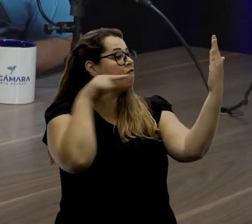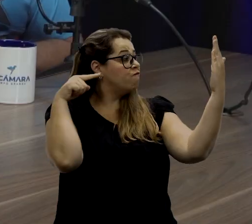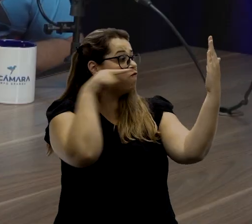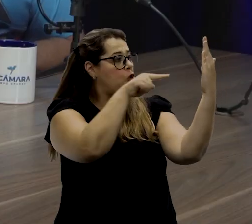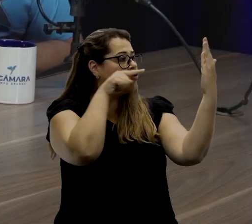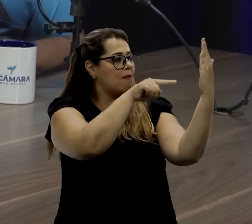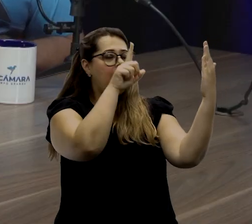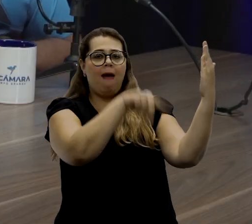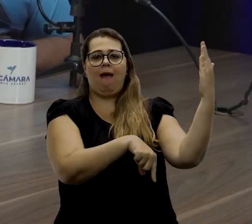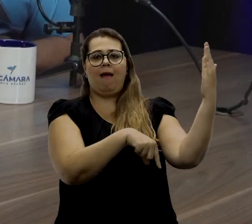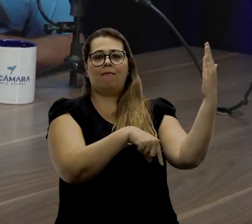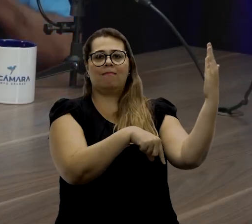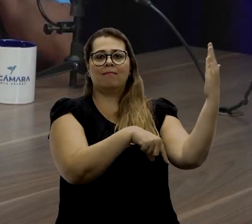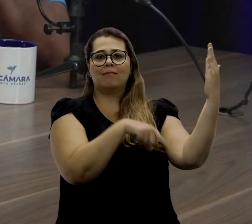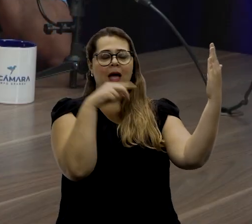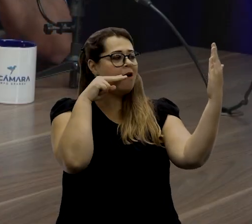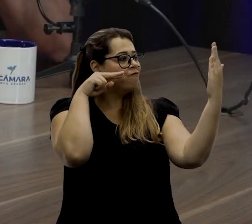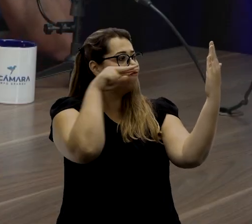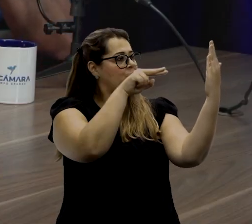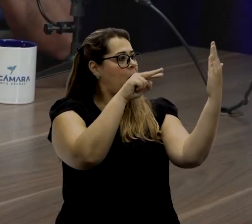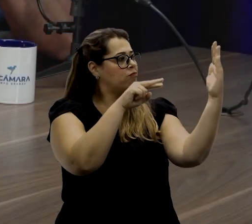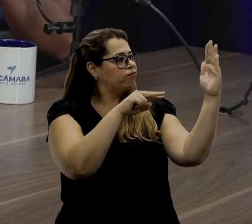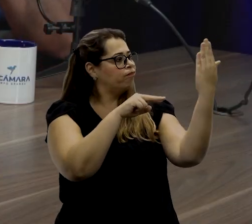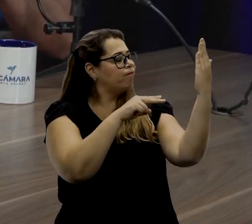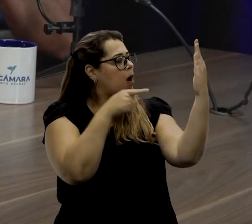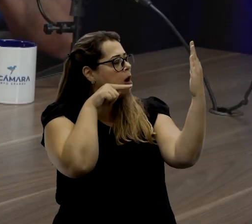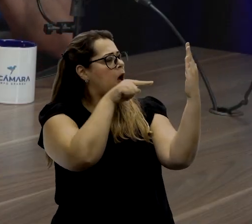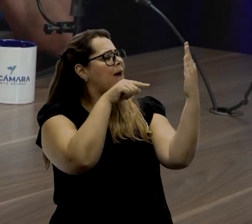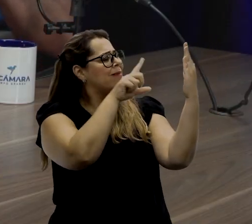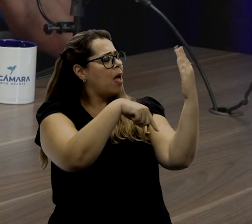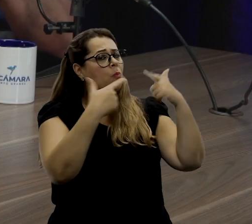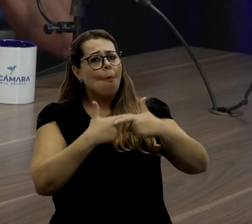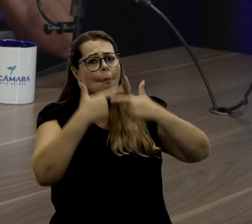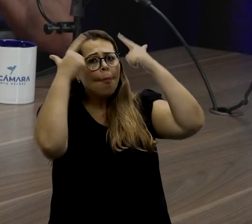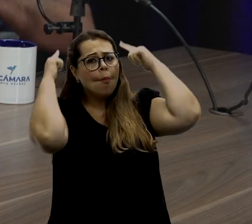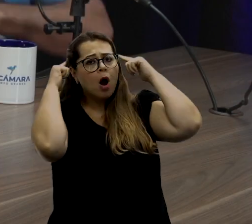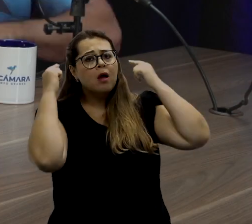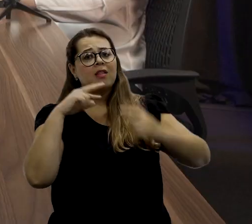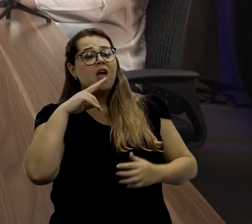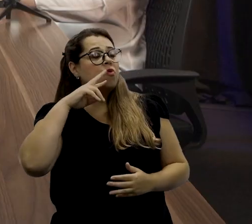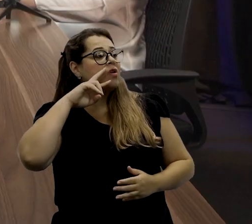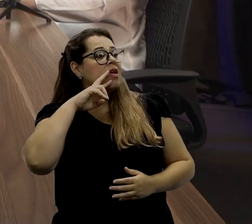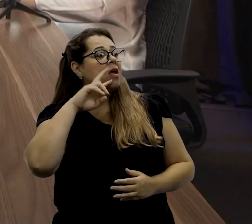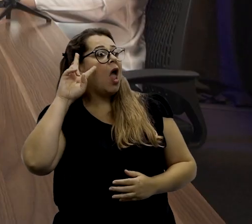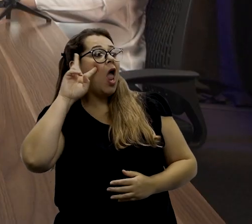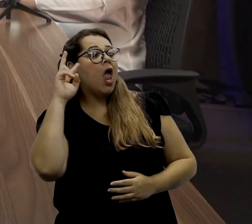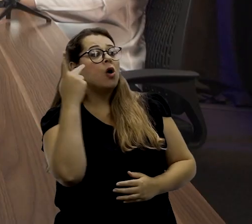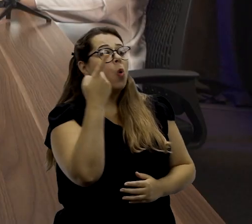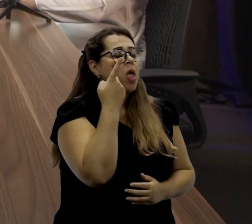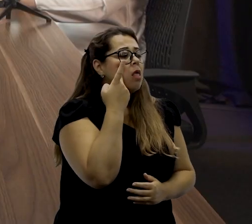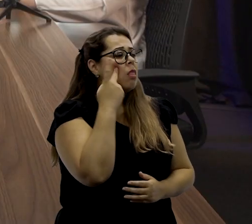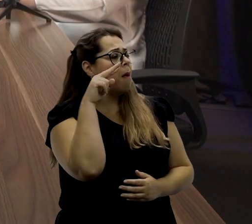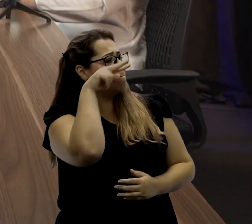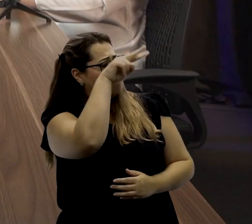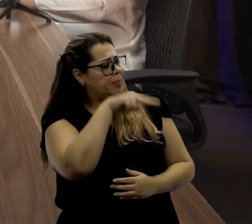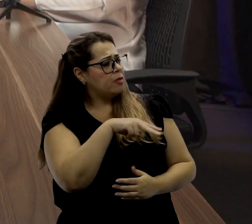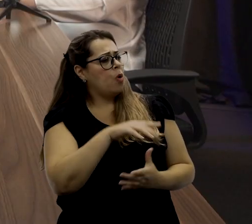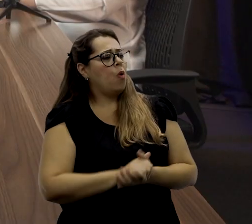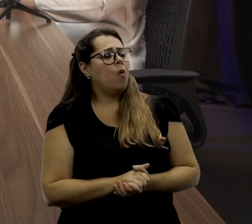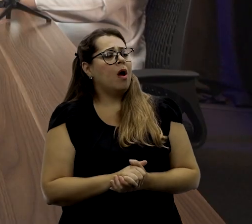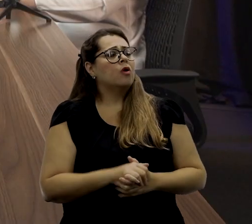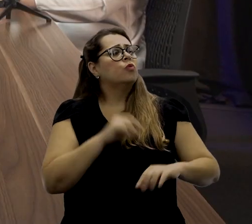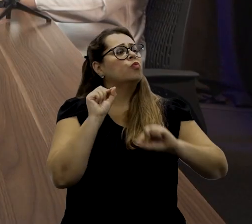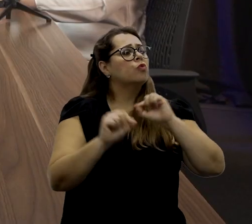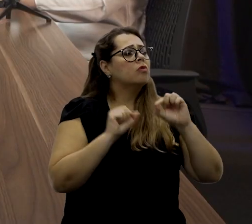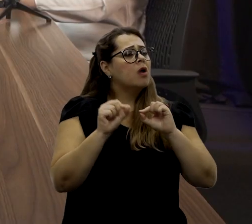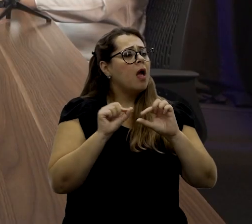é você, esse Ronilson aqui, ó, careca, é esse cara, eu tenho que conviver comigo 24 horas por dia.